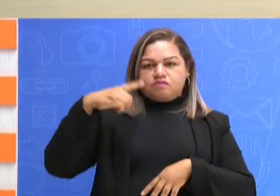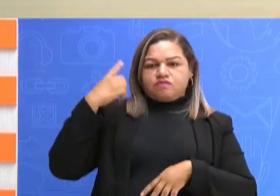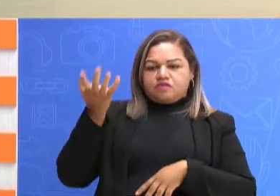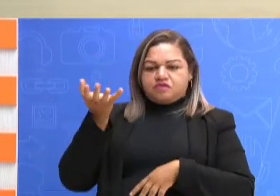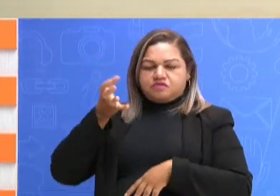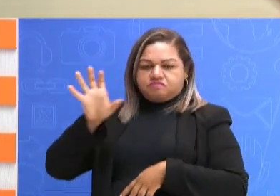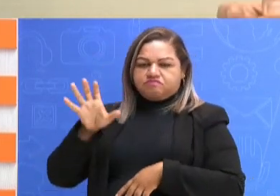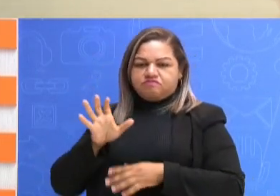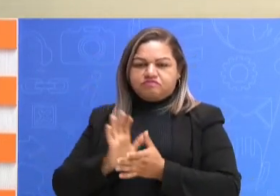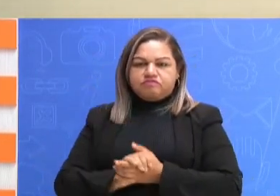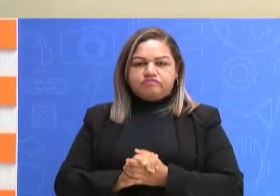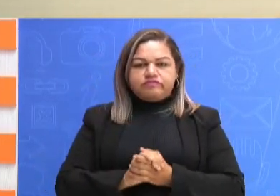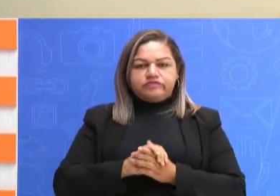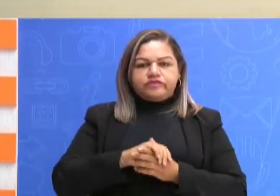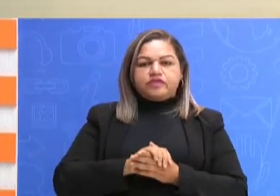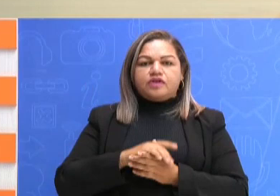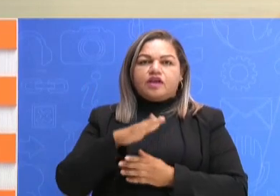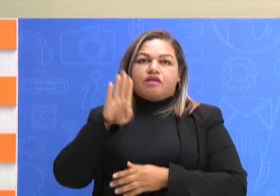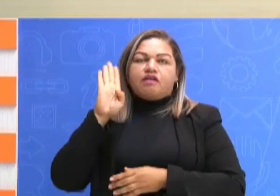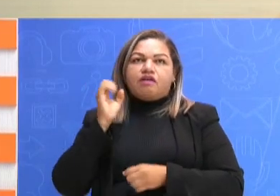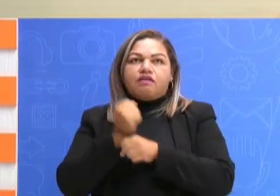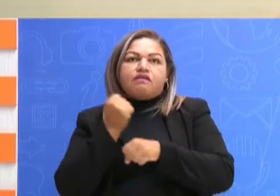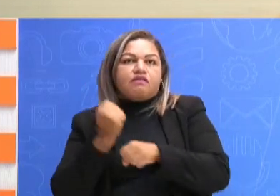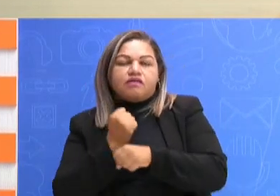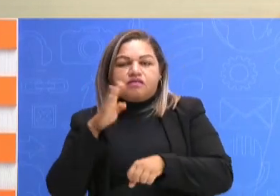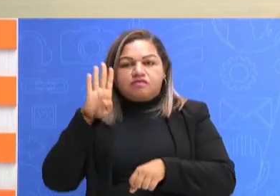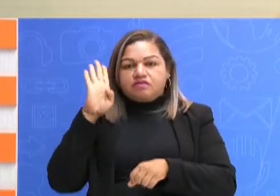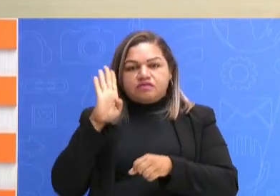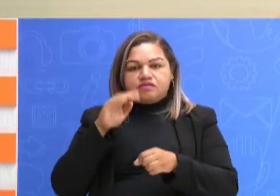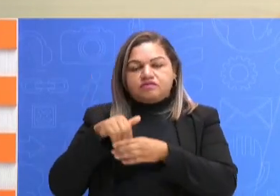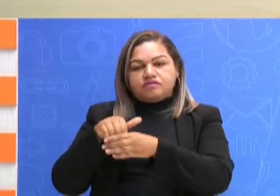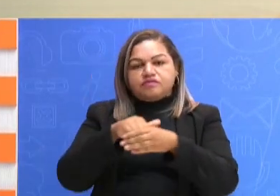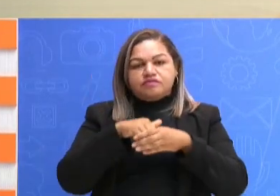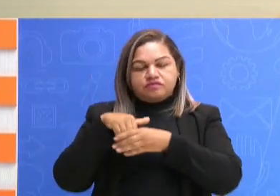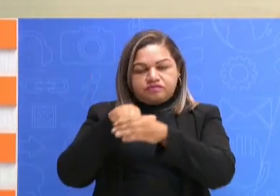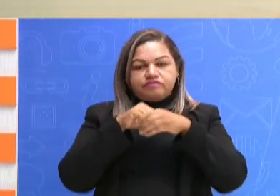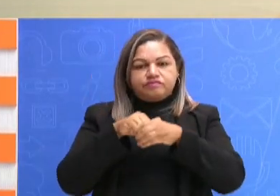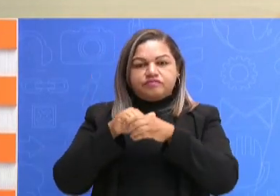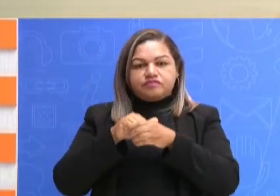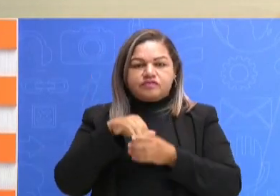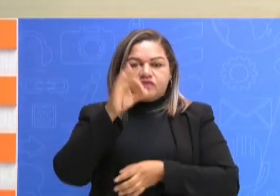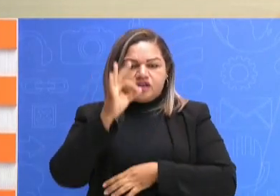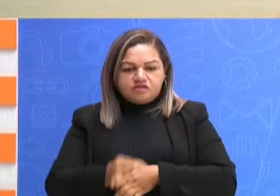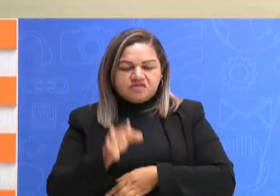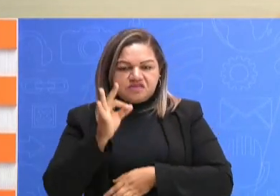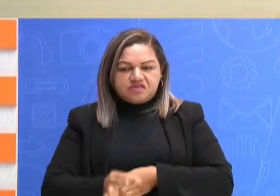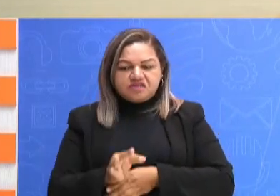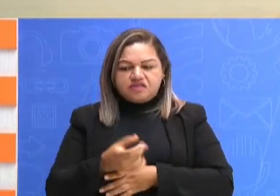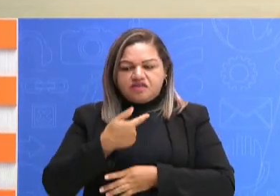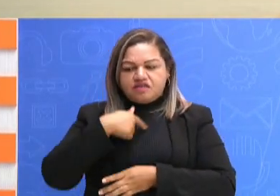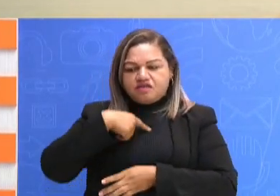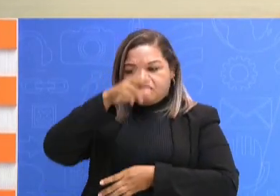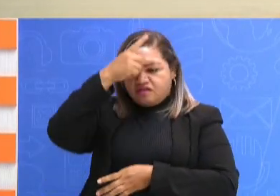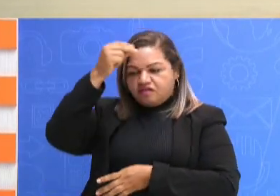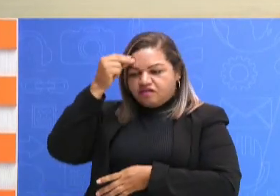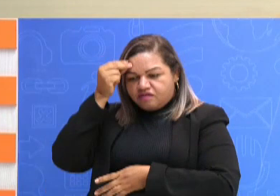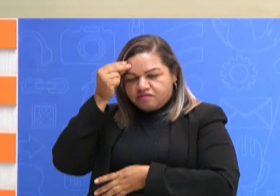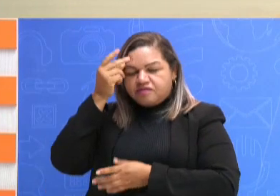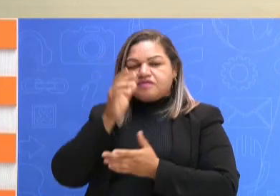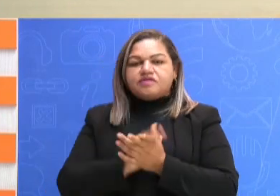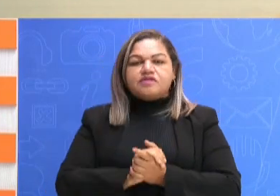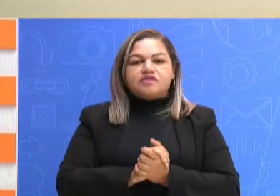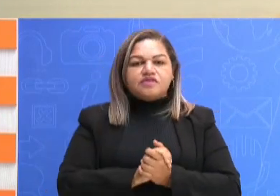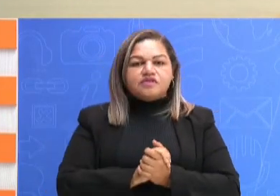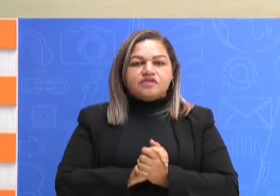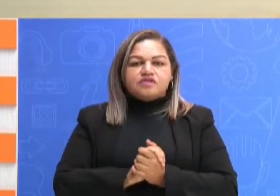que só querem aparecer no ano da eleição, que vão aparecer dezenas. Tenha certeza de uma coisa, eu, prefeito de Caxias,